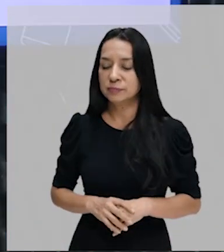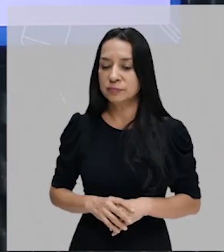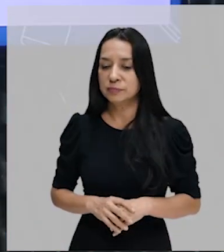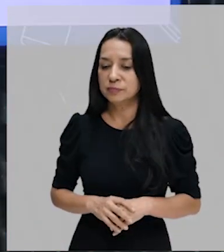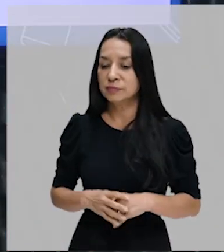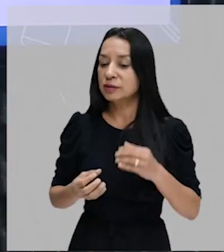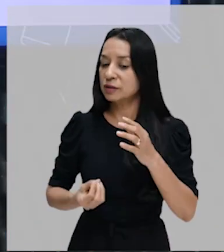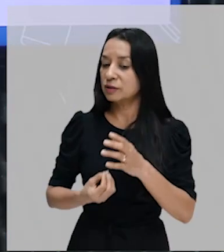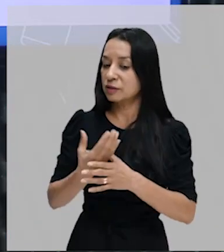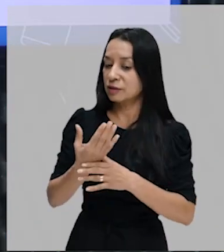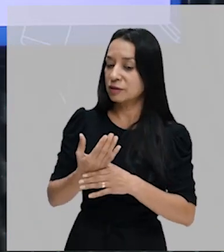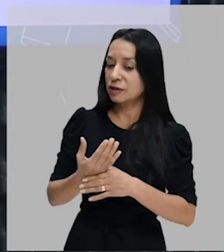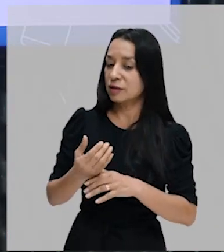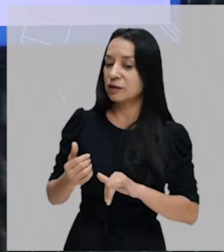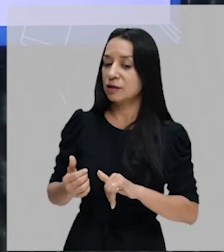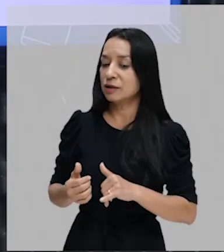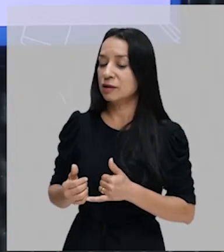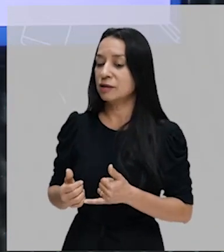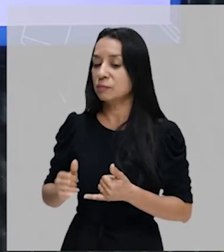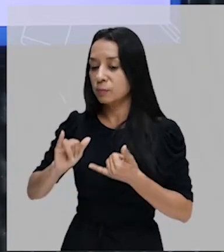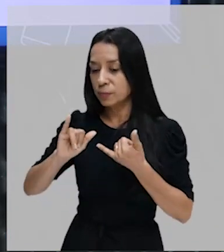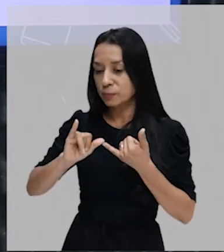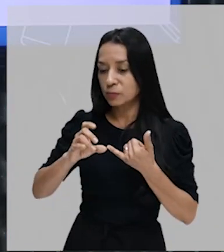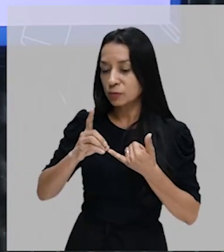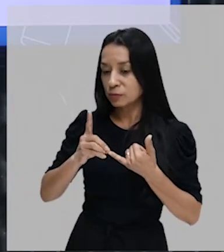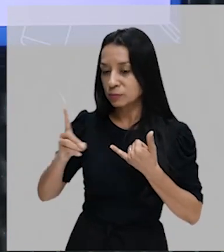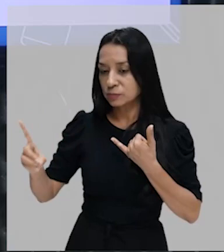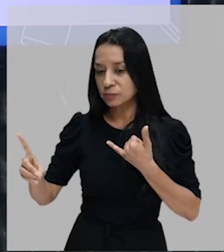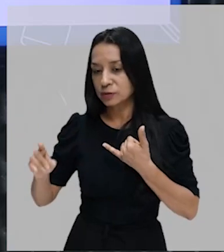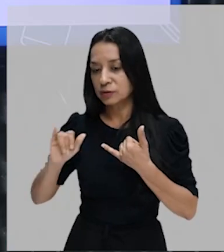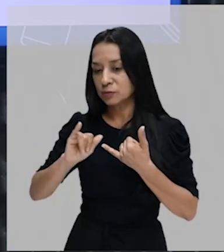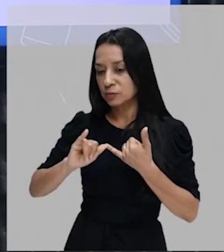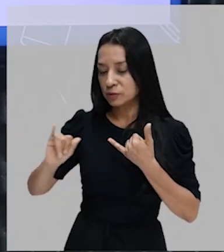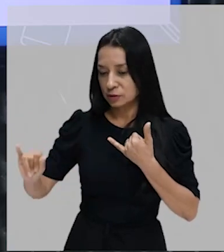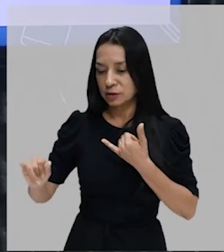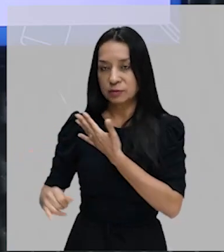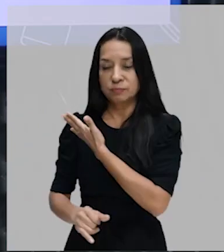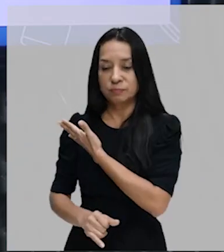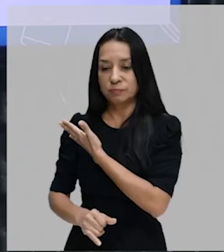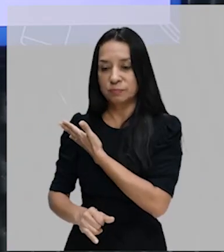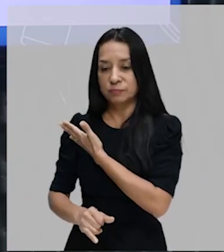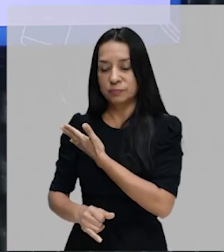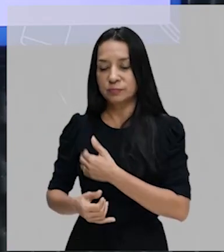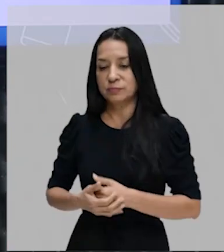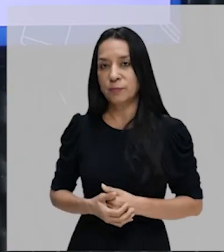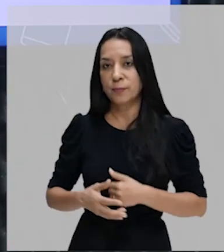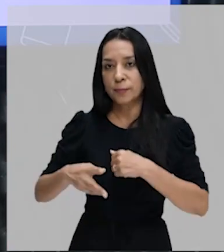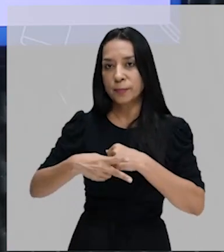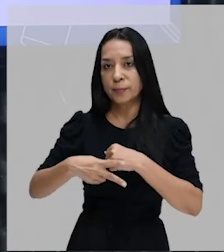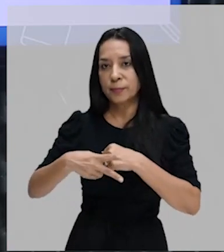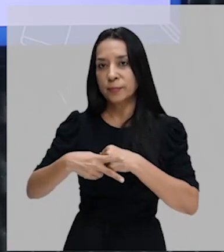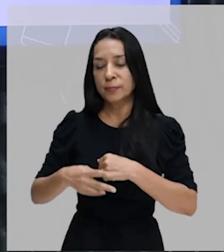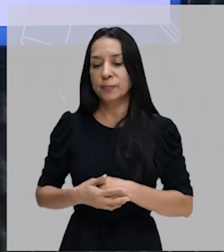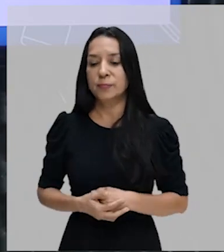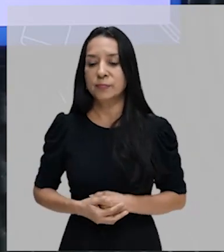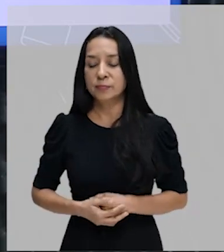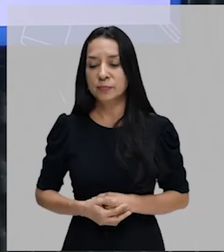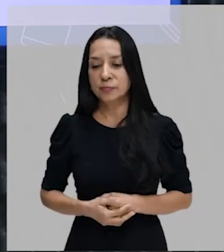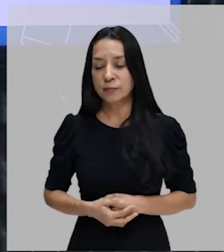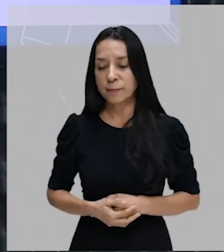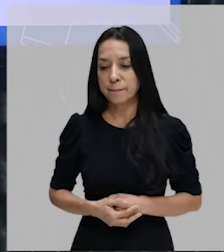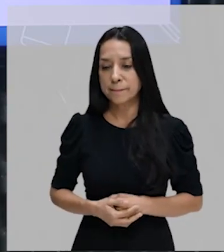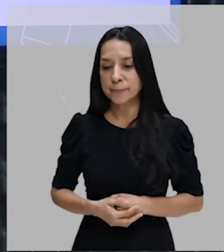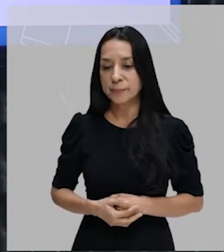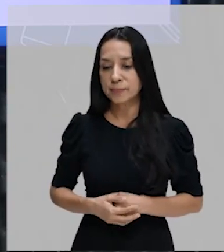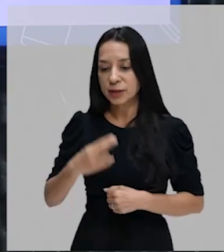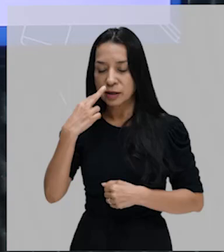aparece o objeto direto, objeto indireto. É isso bem aqui. Eles estão nessa parte de pronomes aqui na